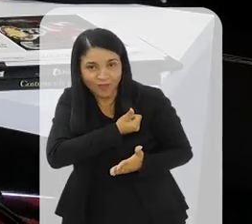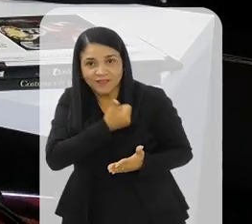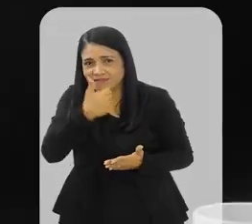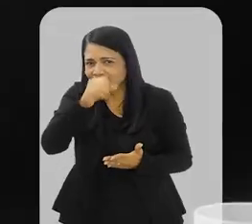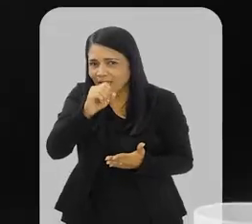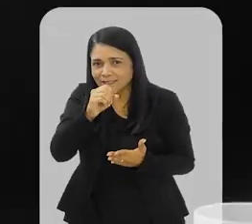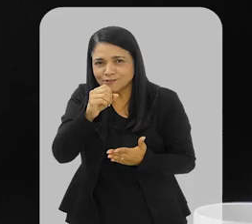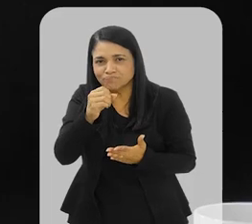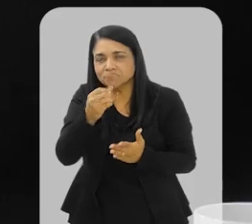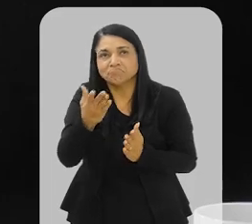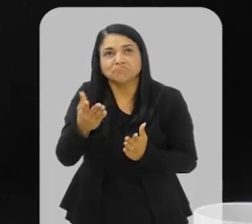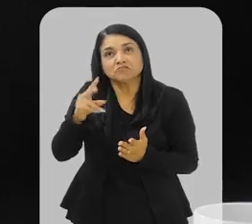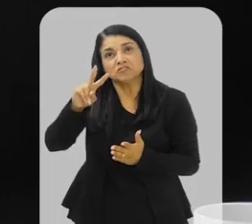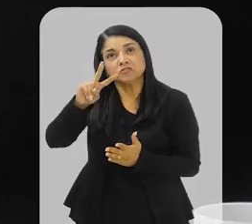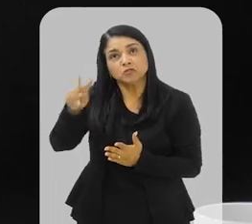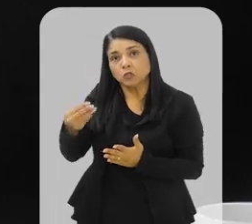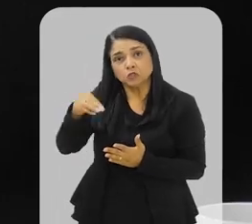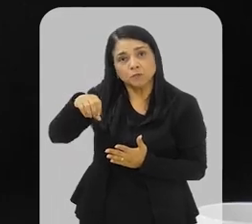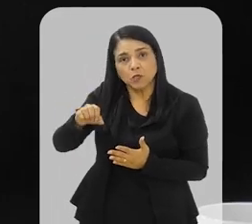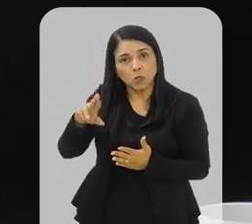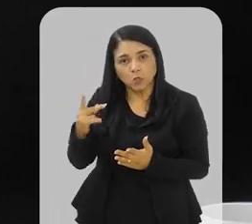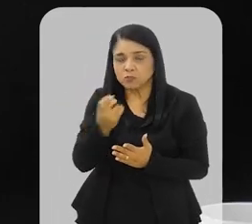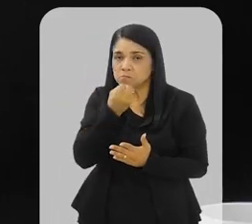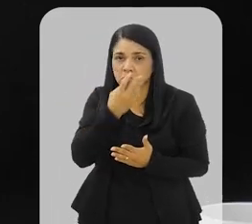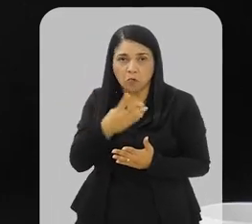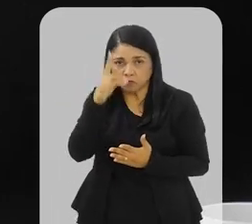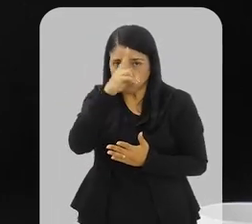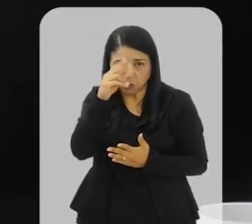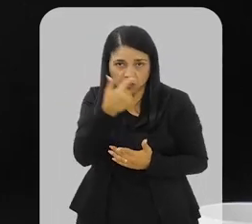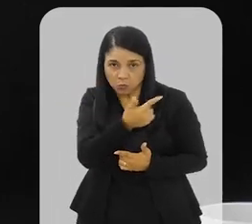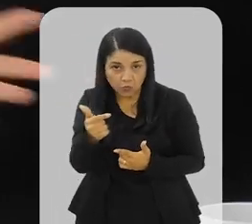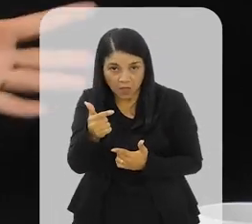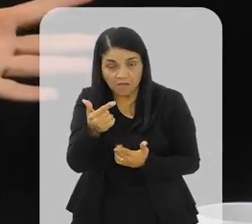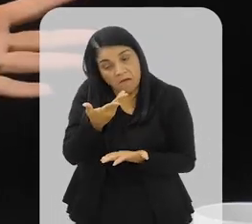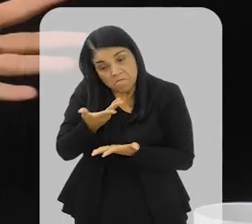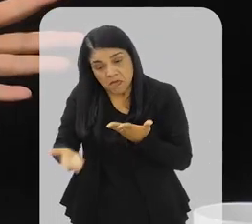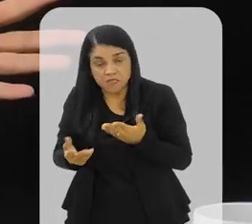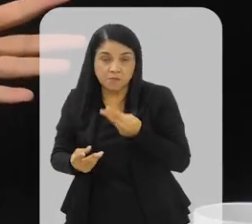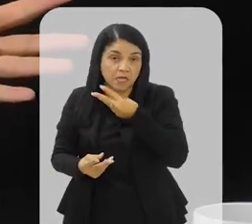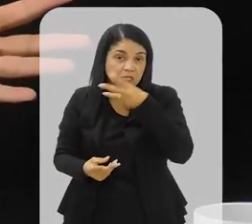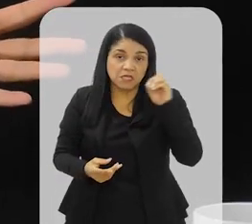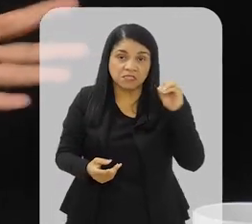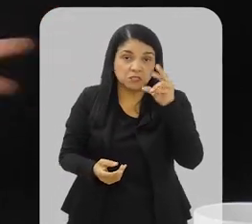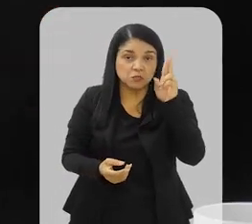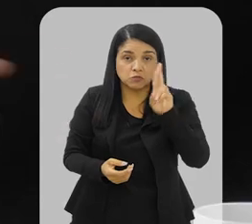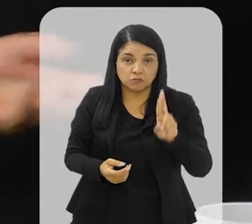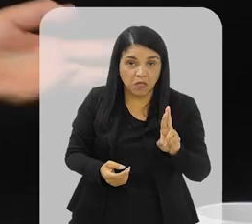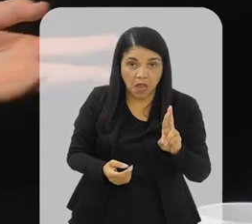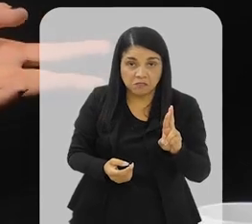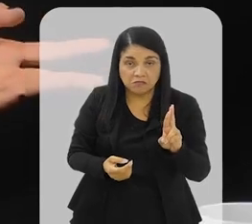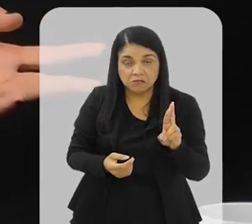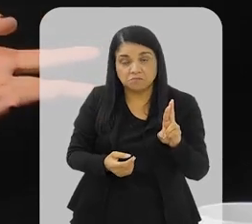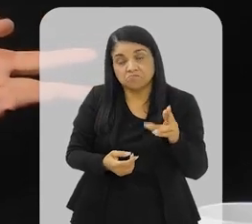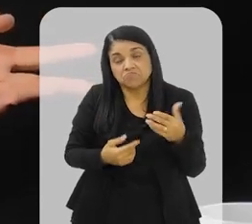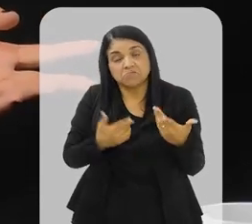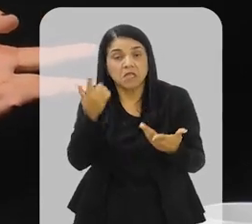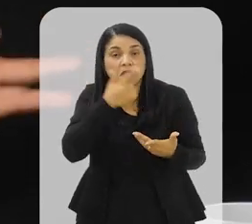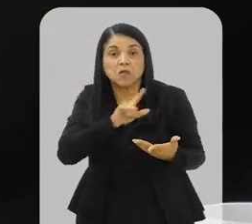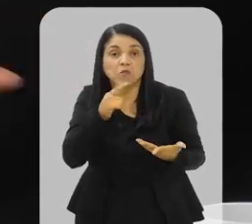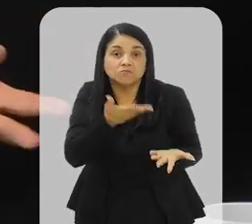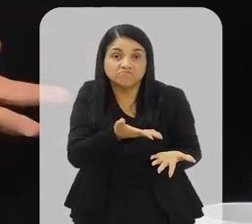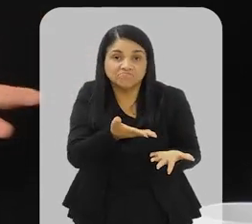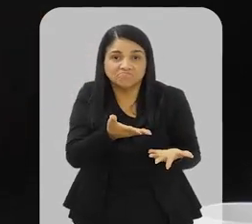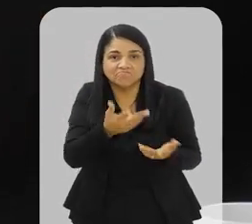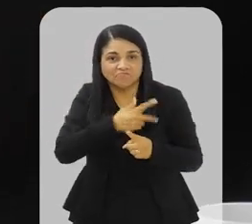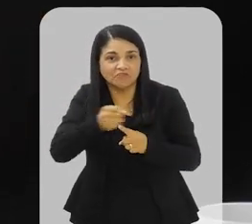ainda não tem ponto maior do que 10 então você pode gastar 2 milhões se você não tiver um bom roteiro você vai perder para quem gastou 300.000